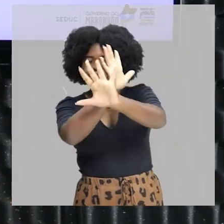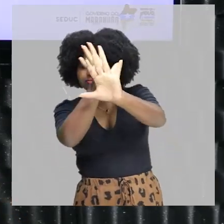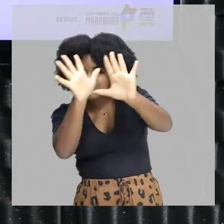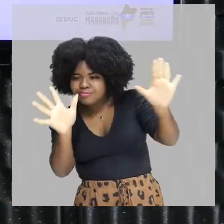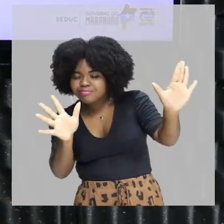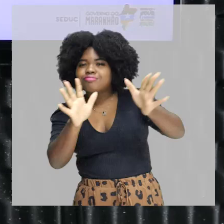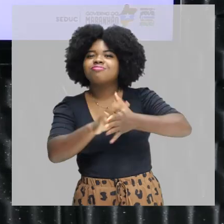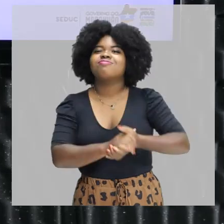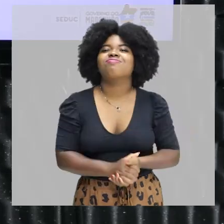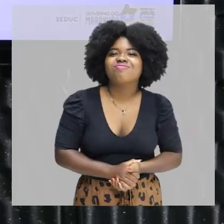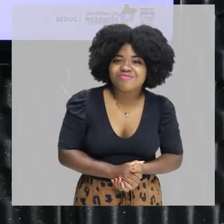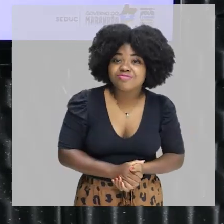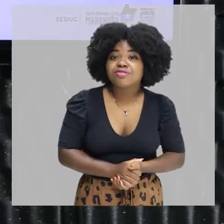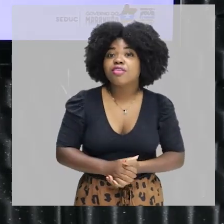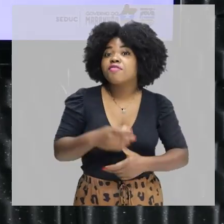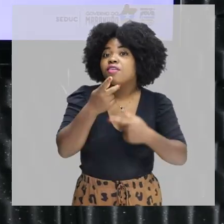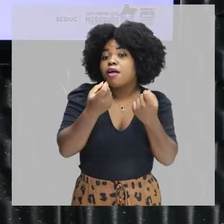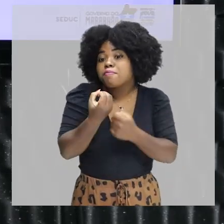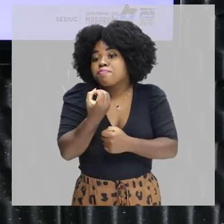boa oratória, uma boa